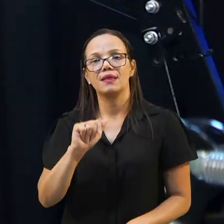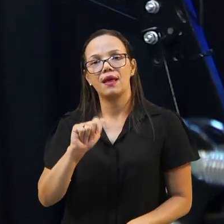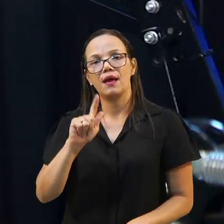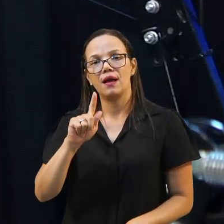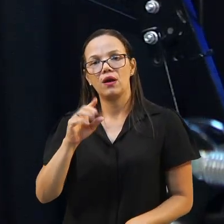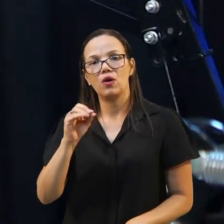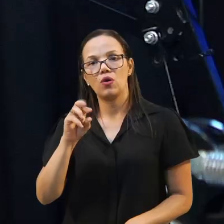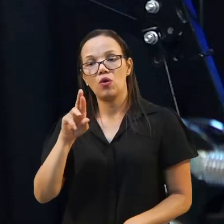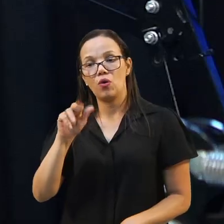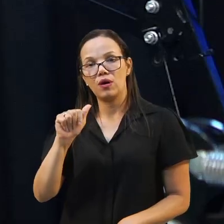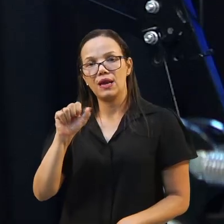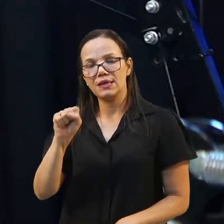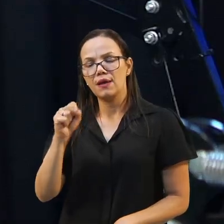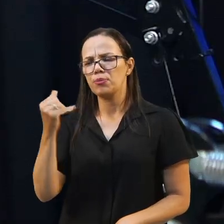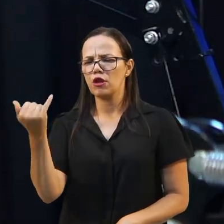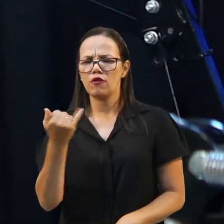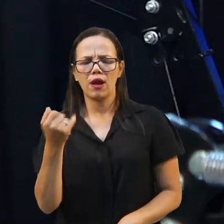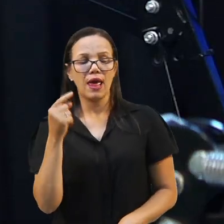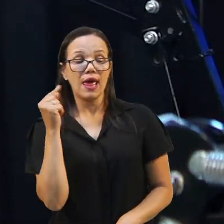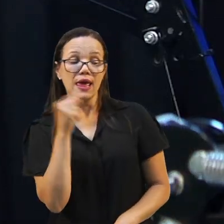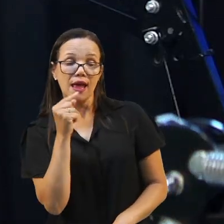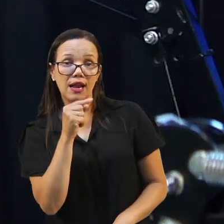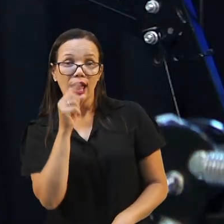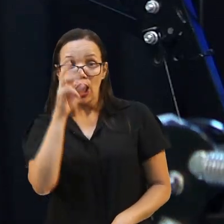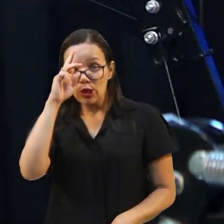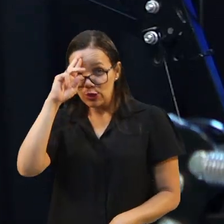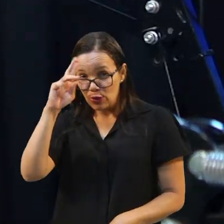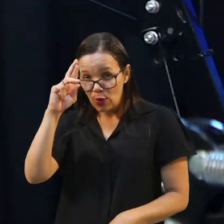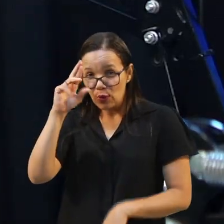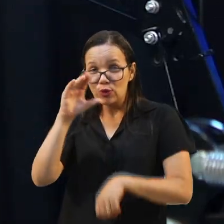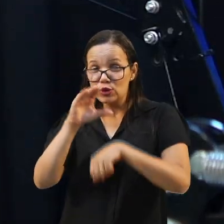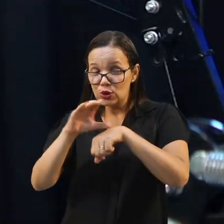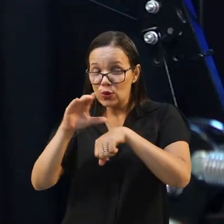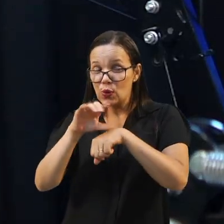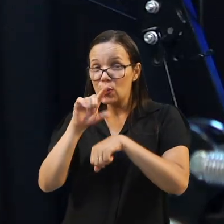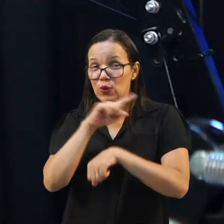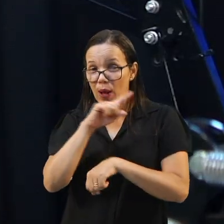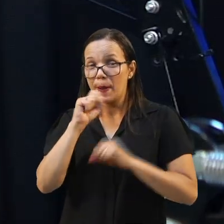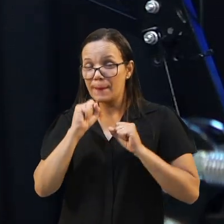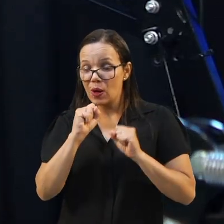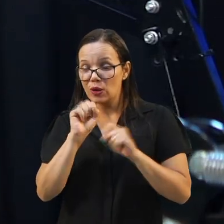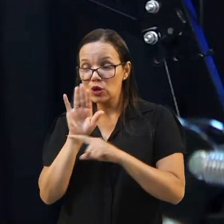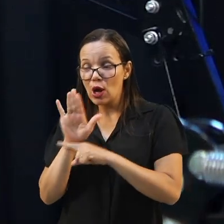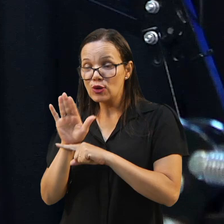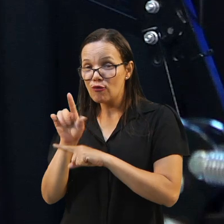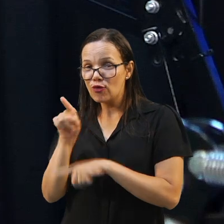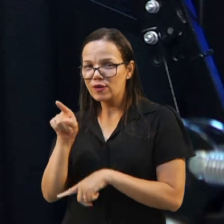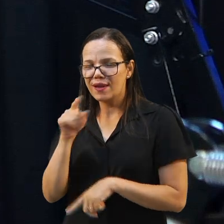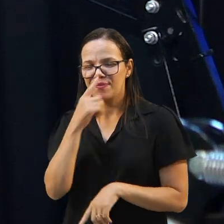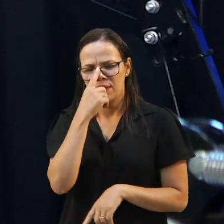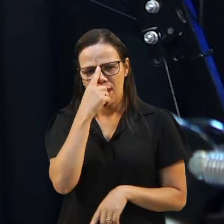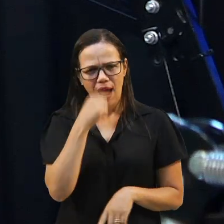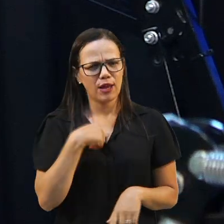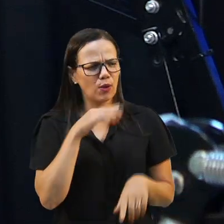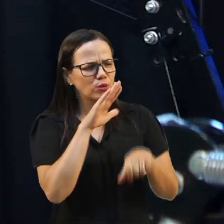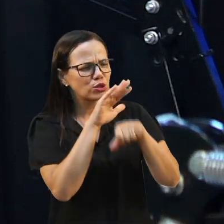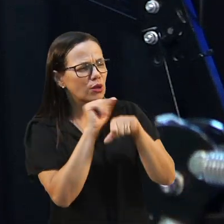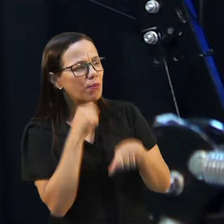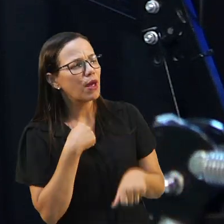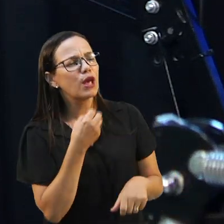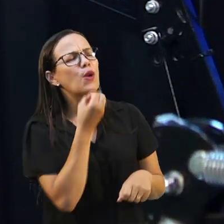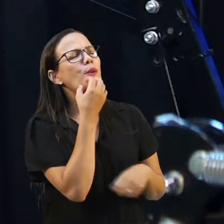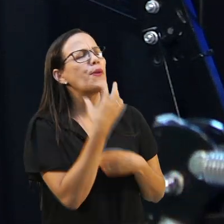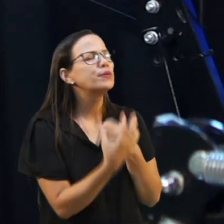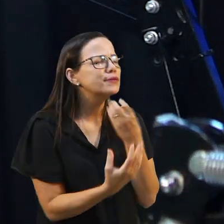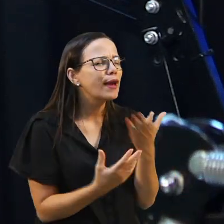cantaram a bola que ele era dono de cursinho e que ele poderia me ajudar. Eu abordei, falei da minha